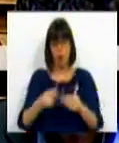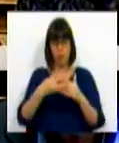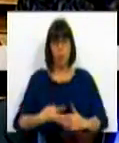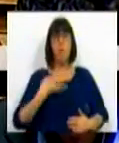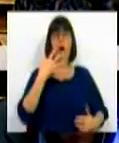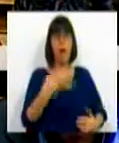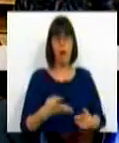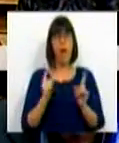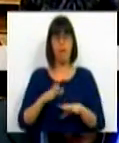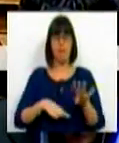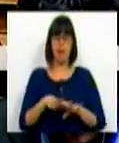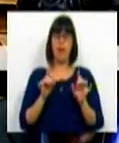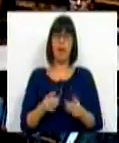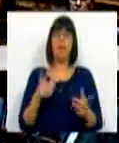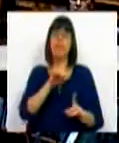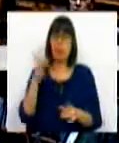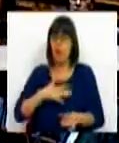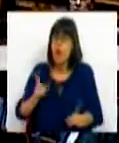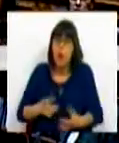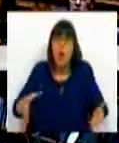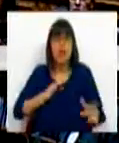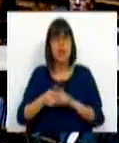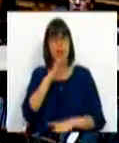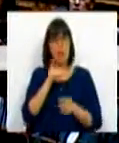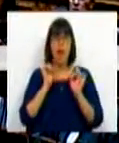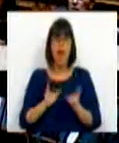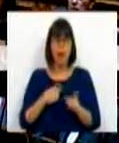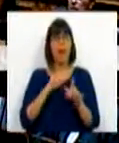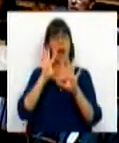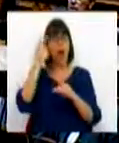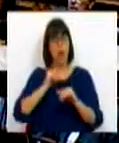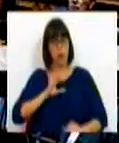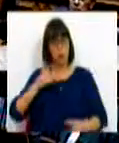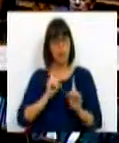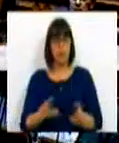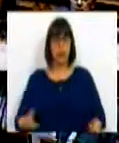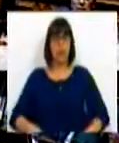4 anos, é isso que vai fazer. E por muito que não gostem, senhores deputados, é mesmo isso que vai acontecer ao nosso país.